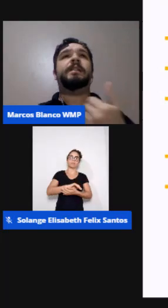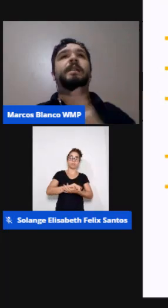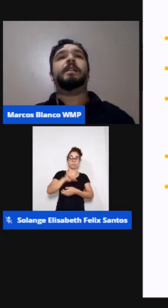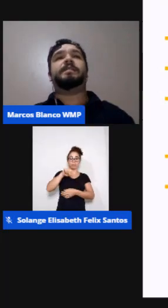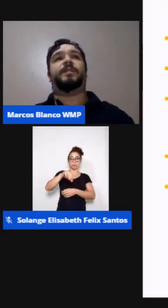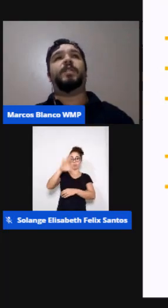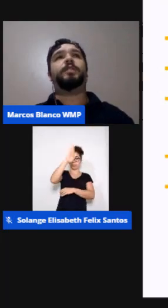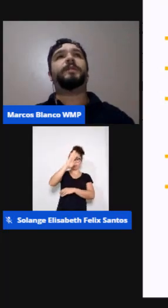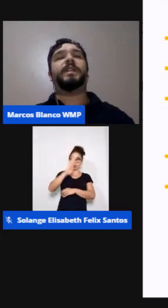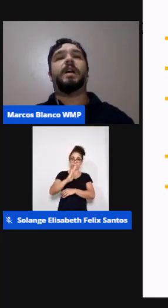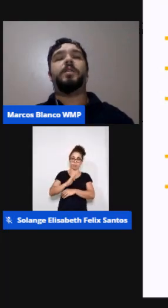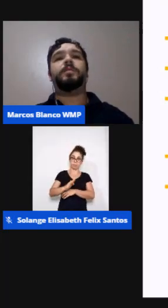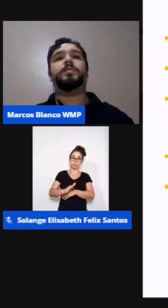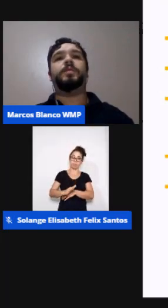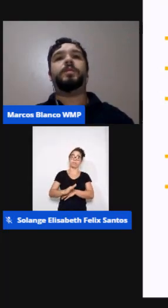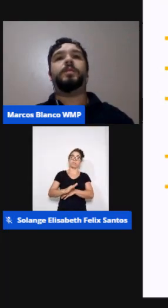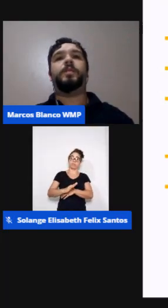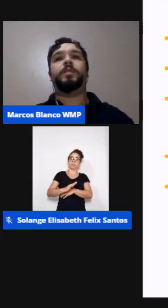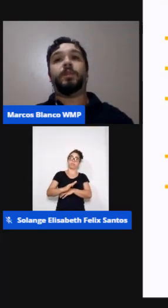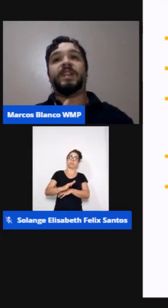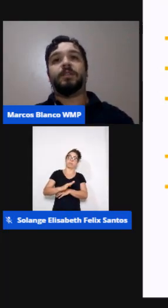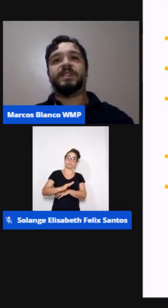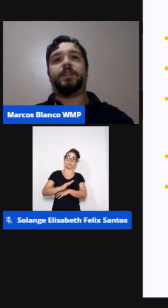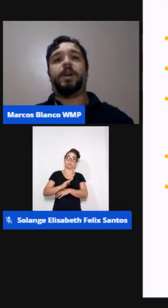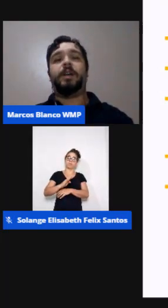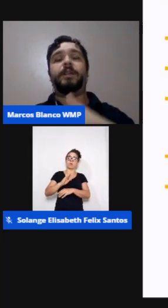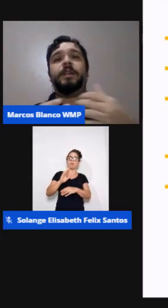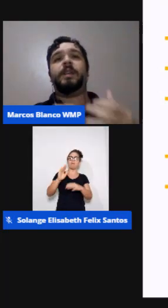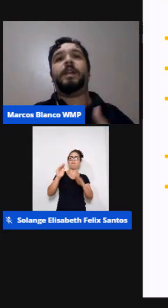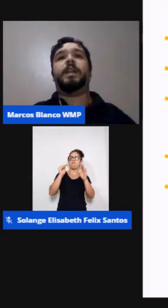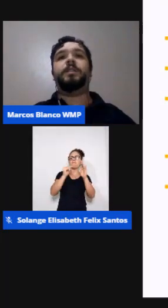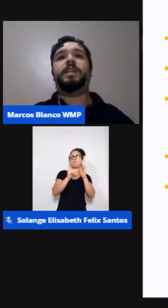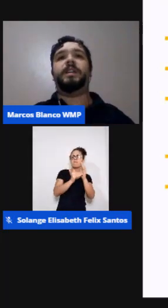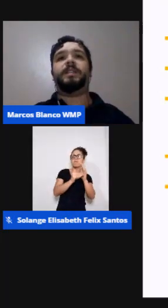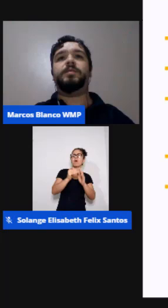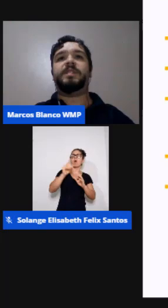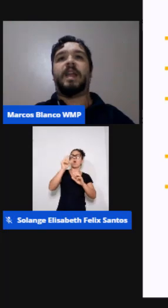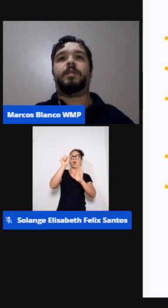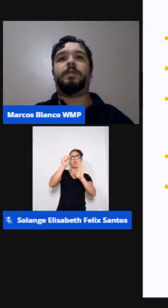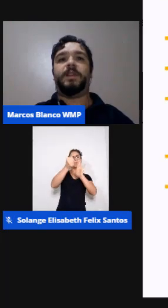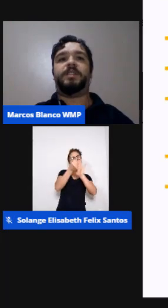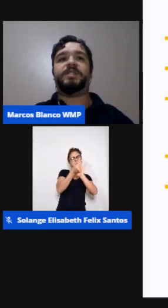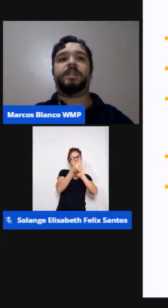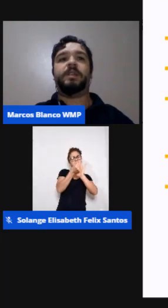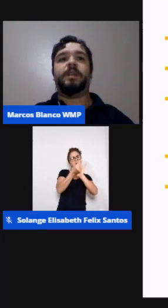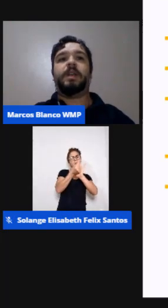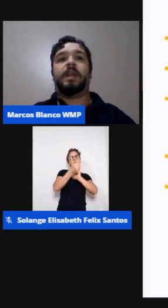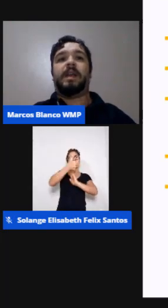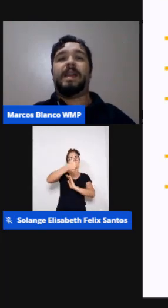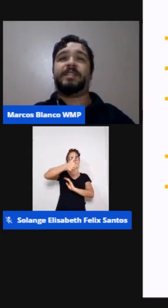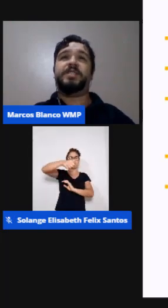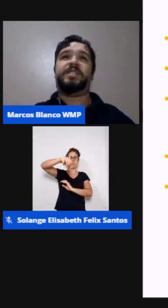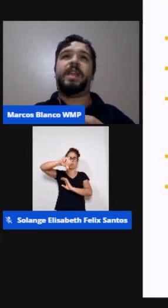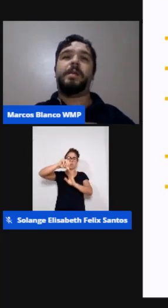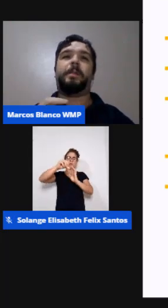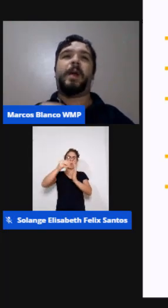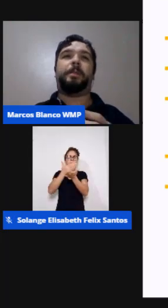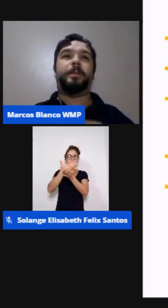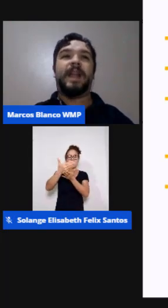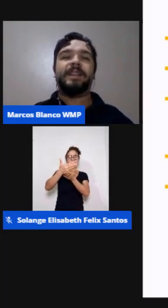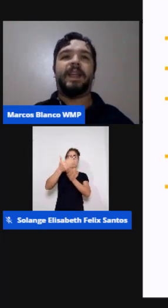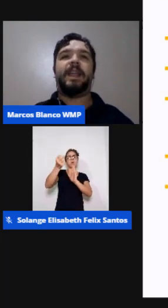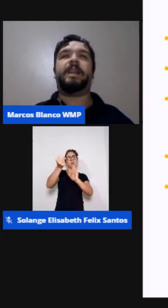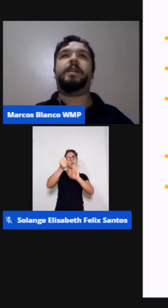nem eu falei, foram no final do século XIX e no início do século XX. A gente